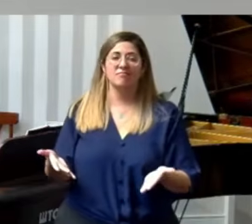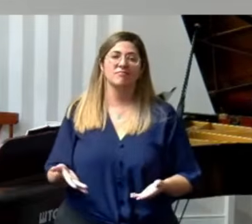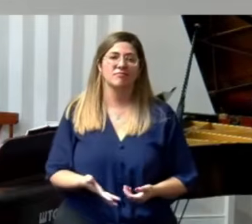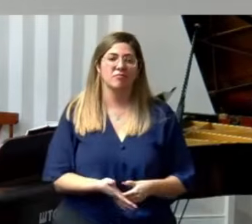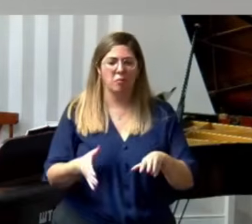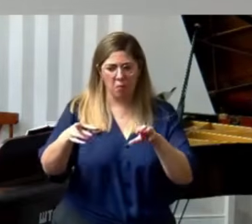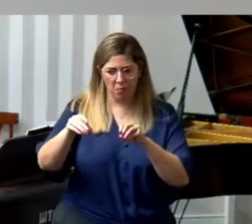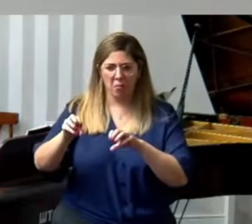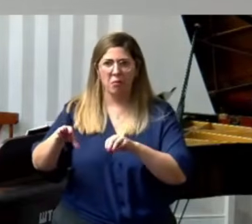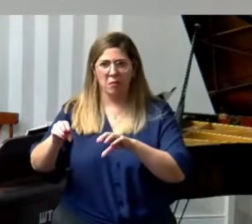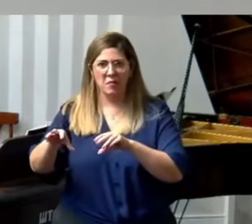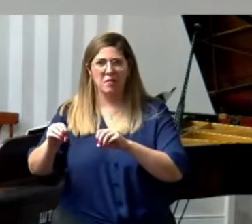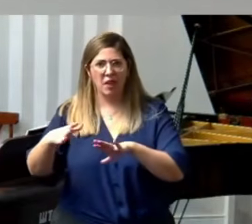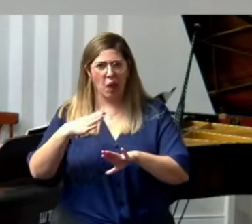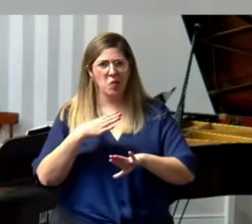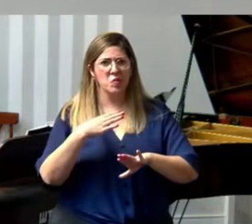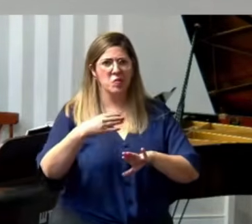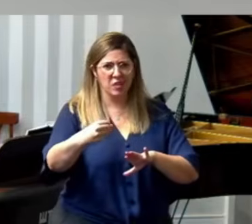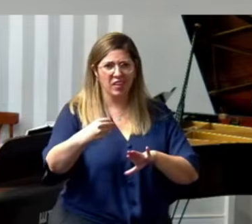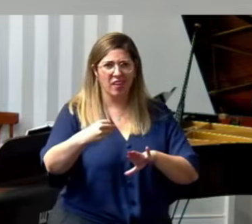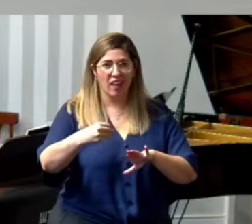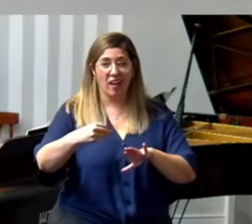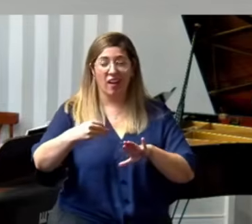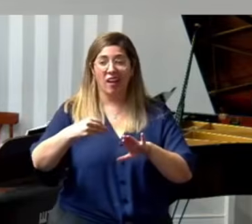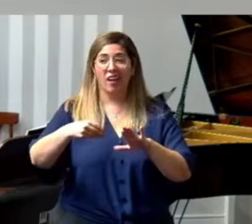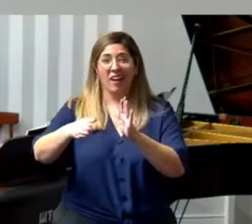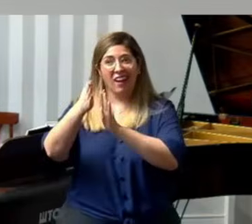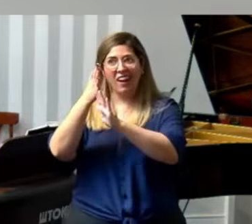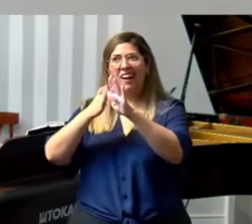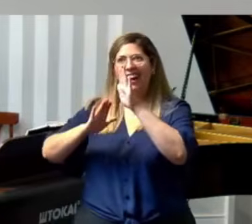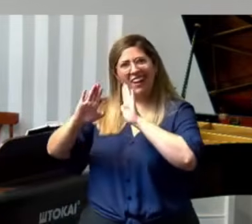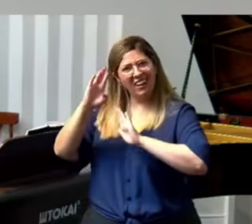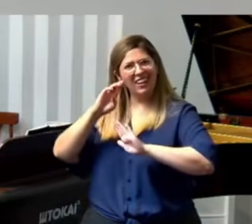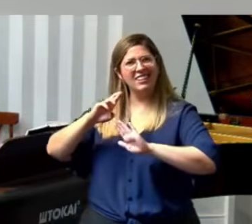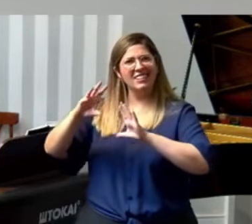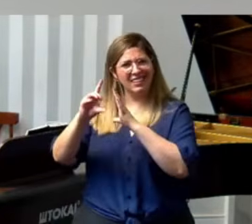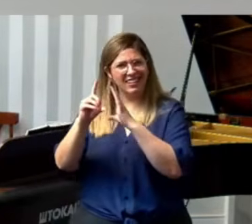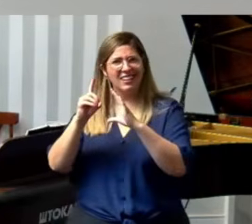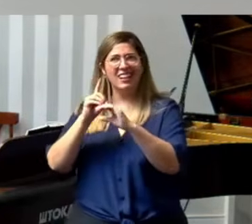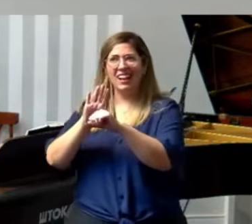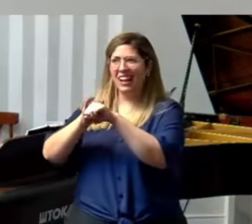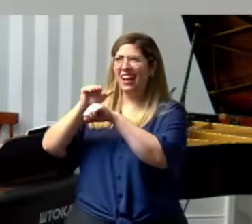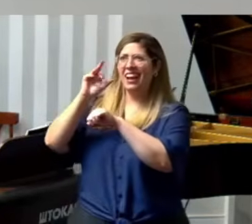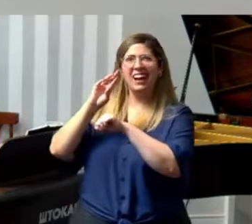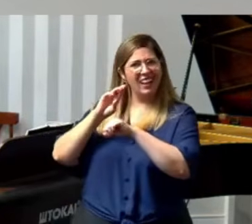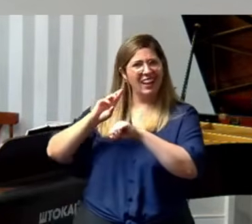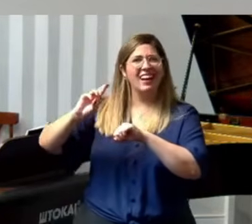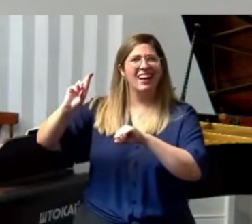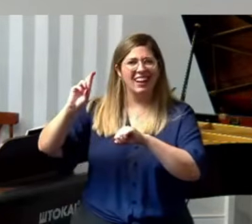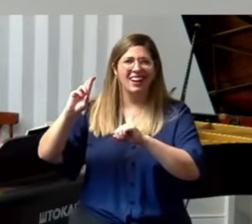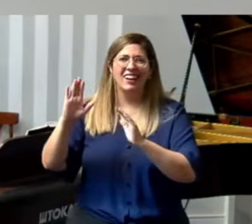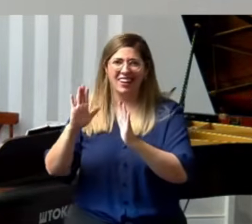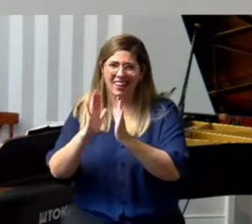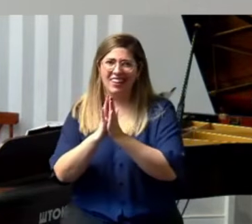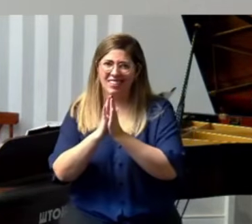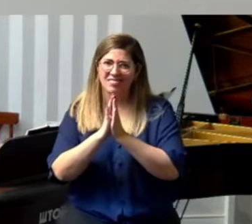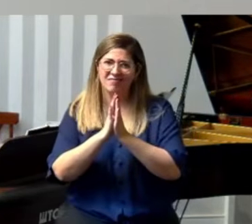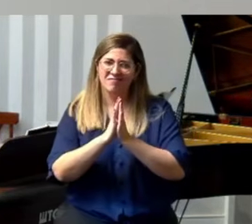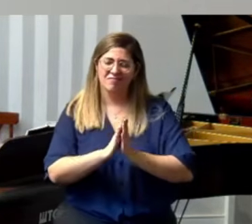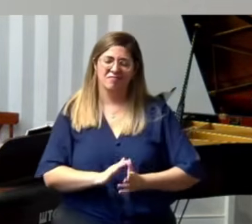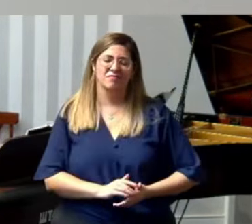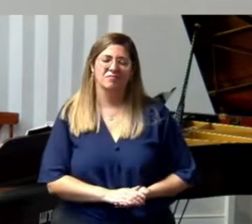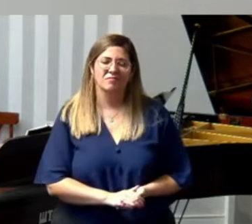depois ensinando seus filhos a cultuarem a este Deus, invocando o nome do Senhor, como está no capítulo